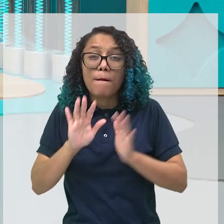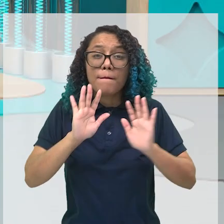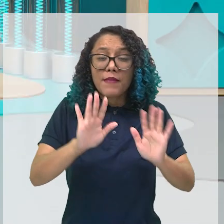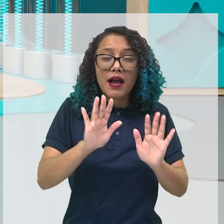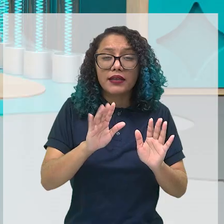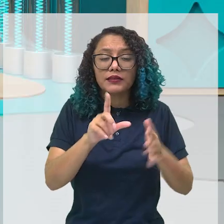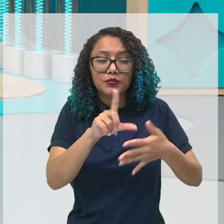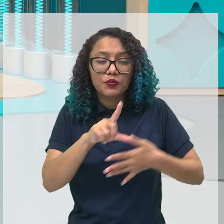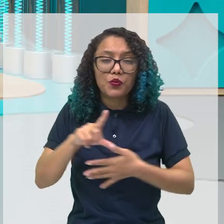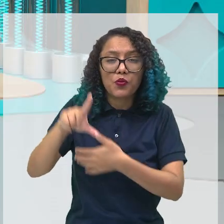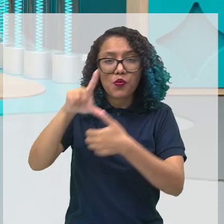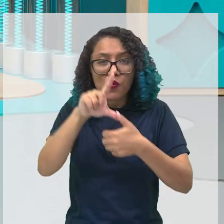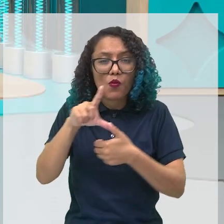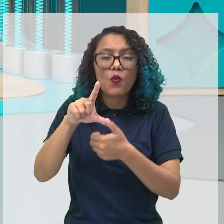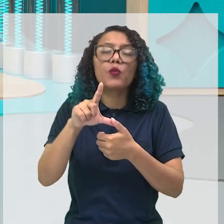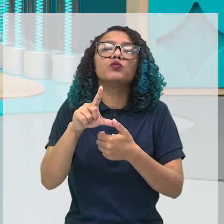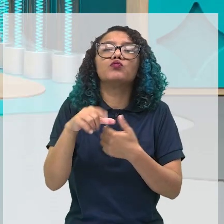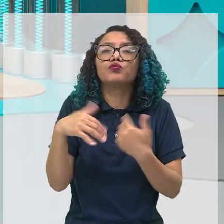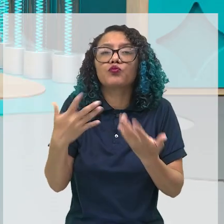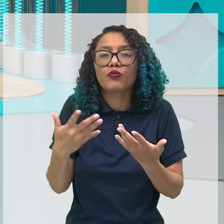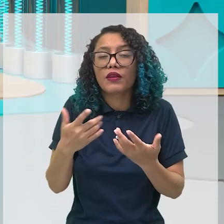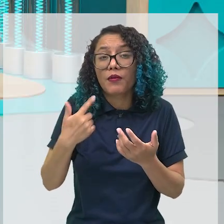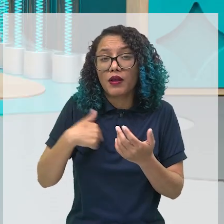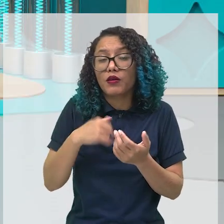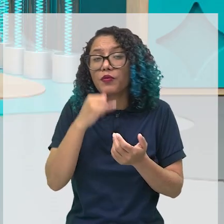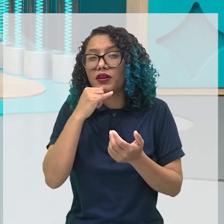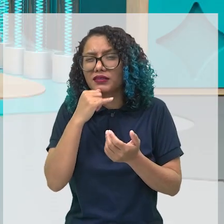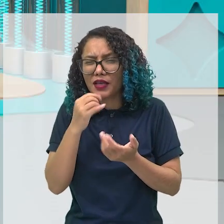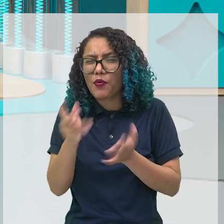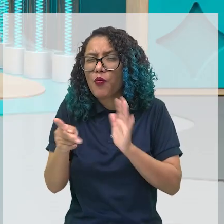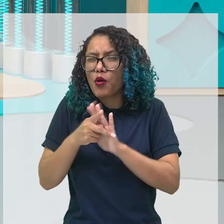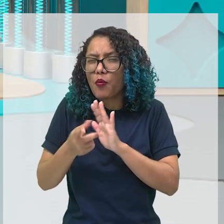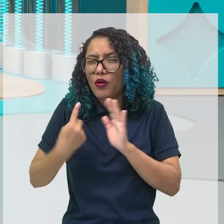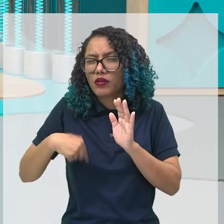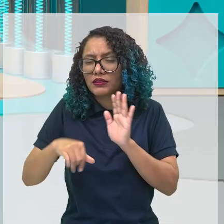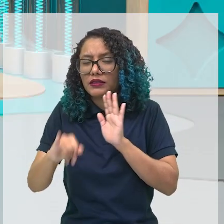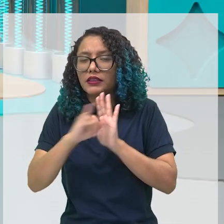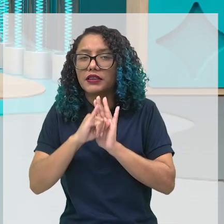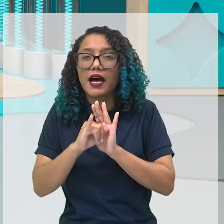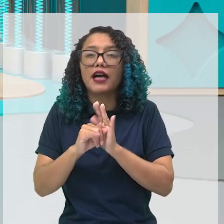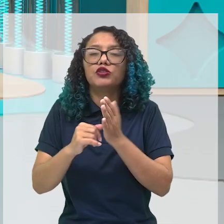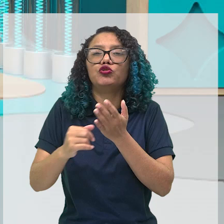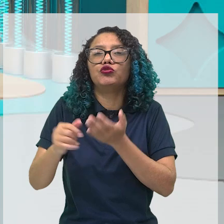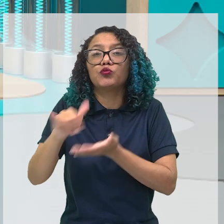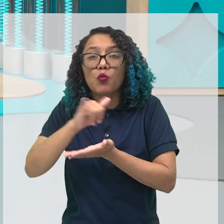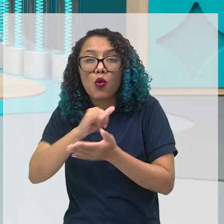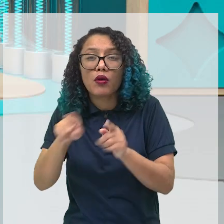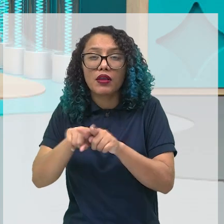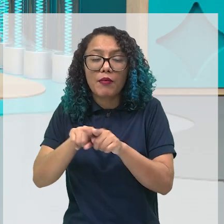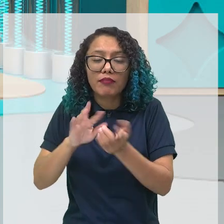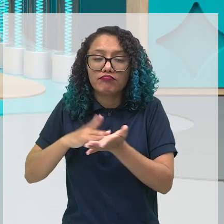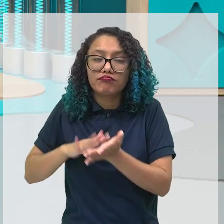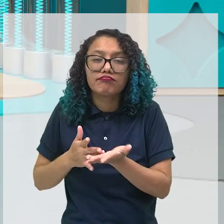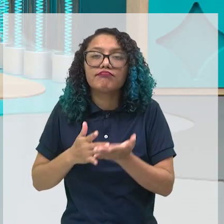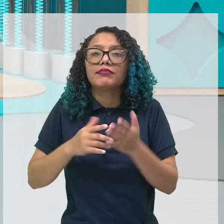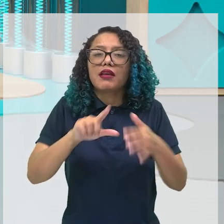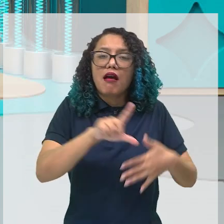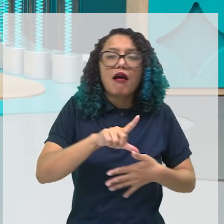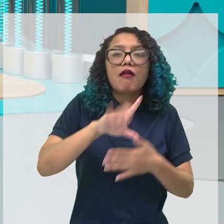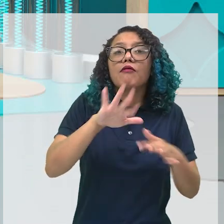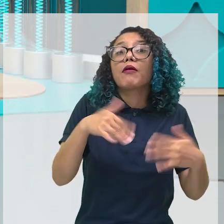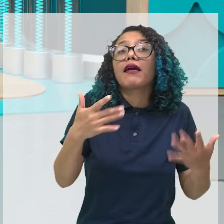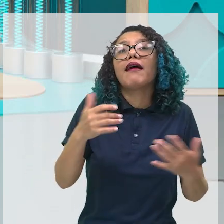latinos, essas músicas, né, o que para nós é o samba e o boi-bumbá, para eles é a salsa, tá bom? A dança e a música, elas